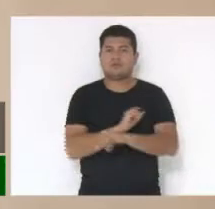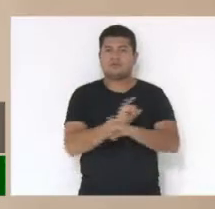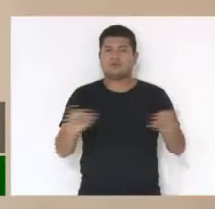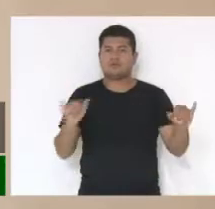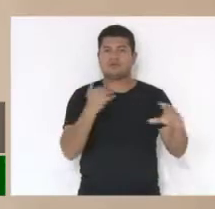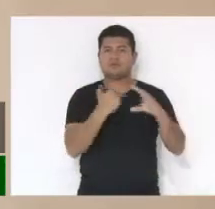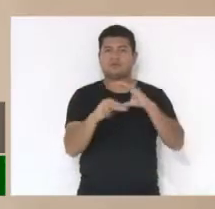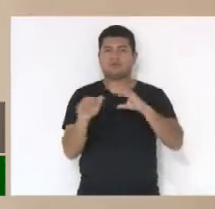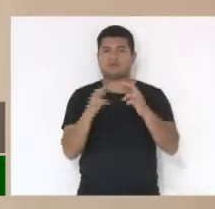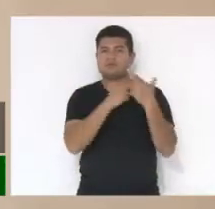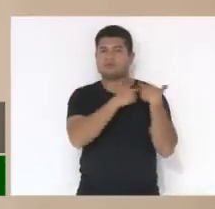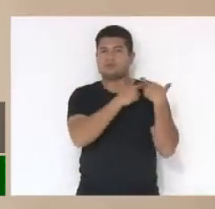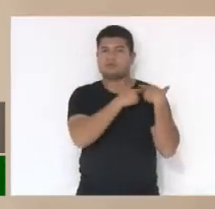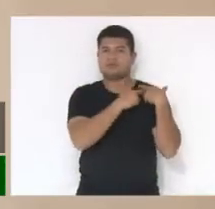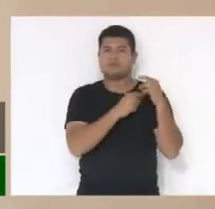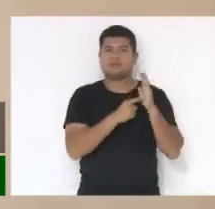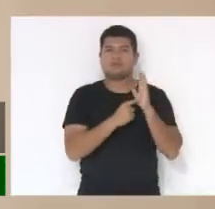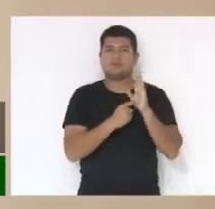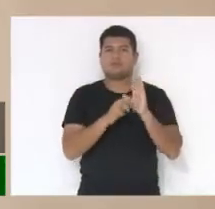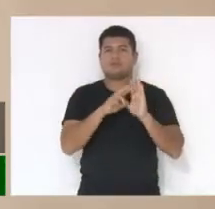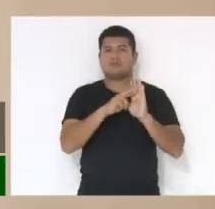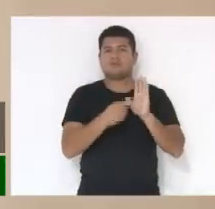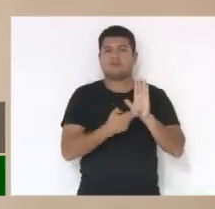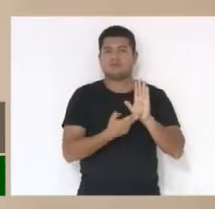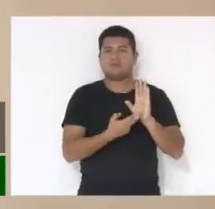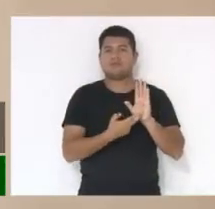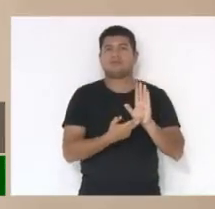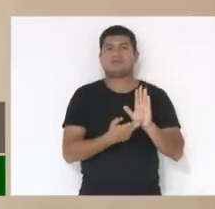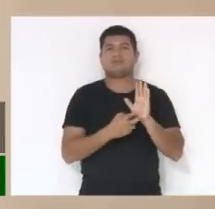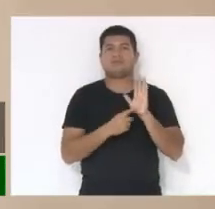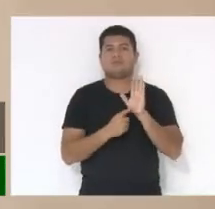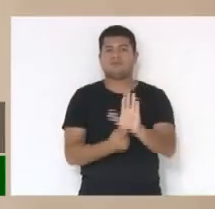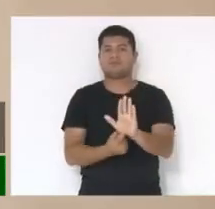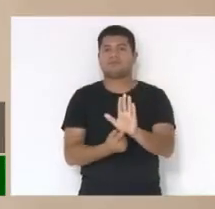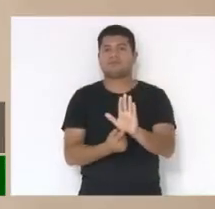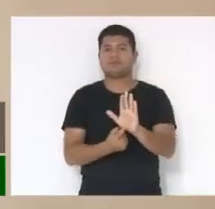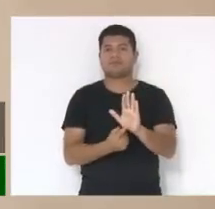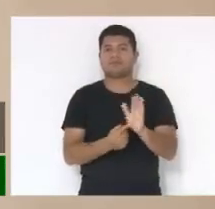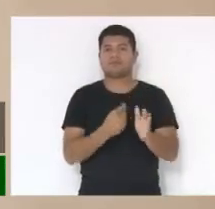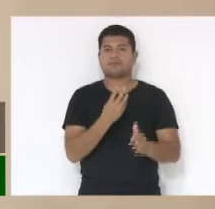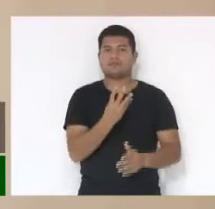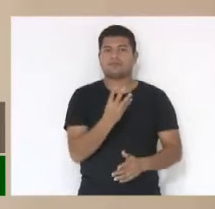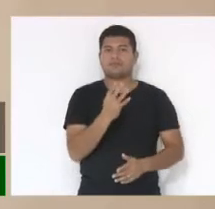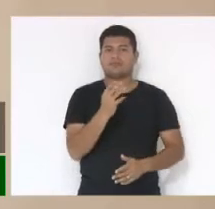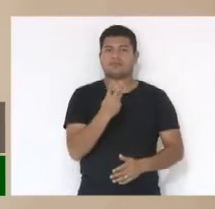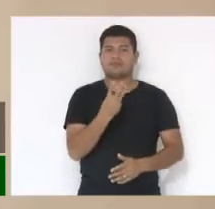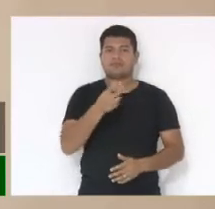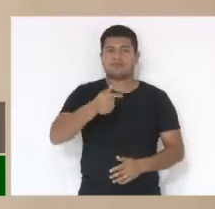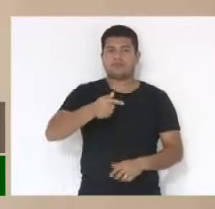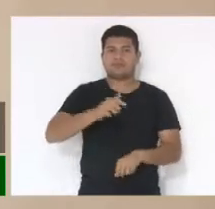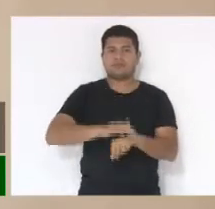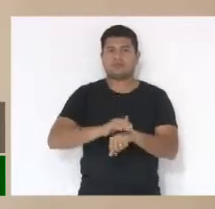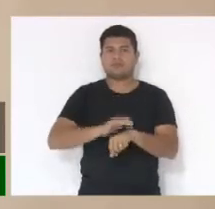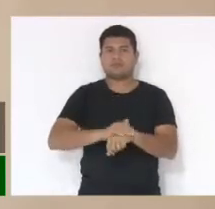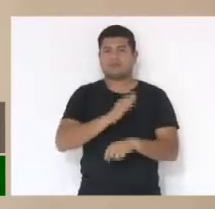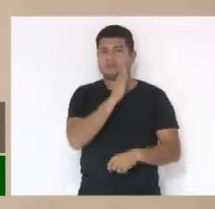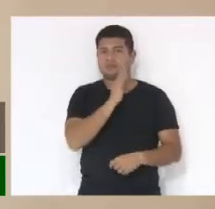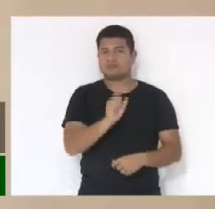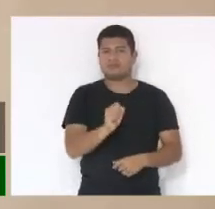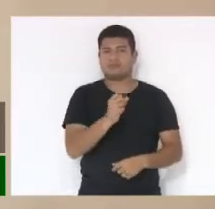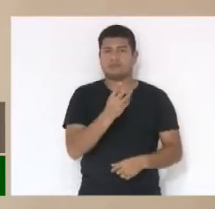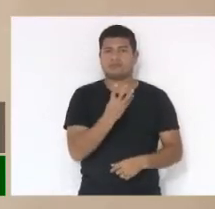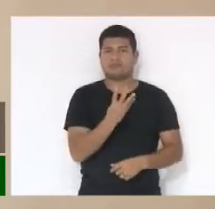aos destinatários, conforme determina o regimento interno, as seguintes indicações. Indicação 437, autor deputado Bruno Souza.